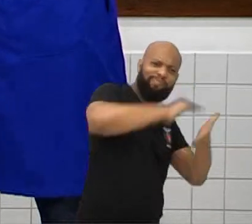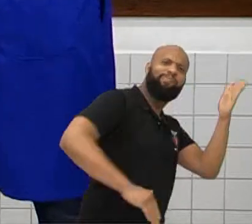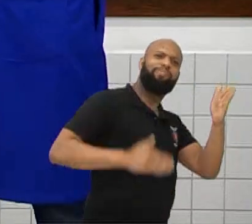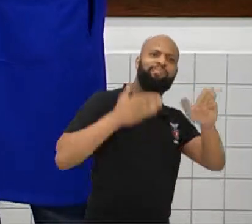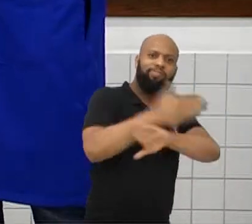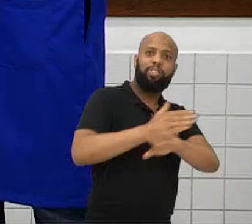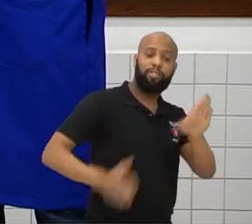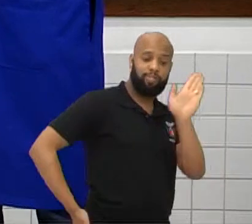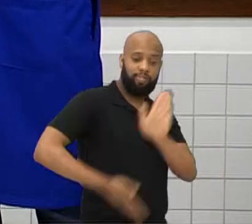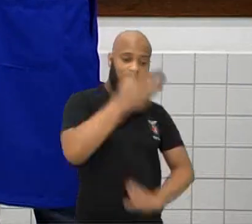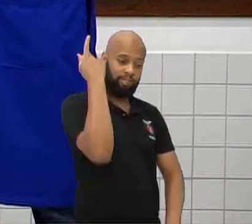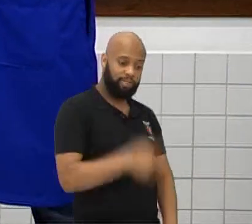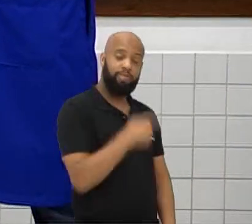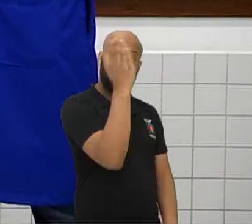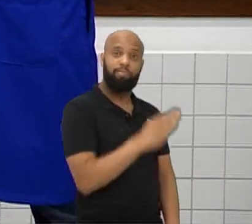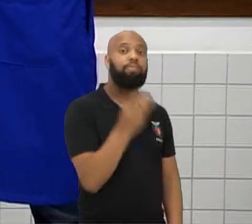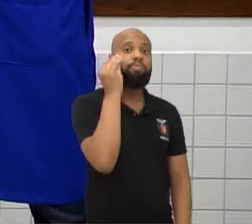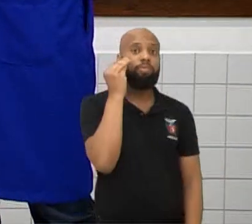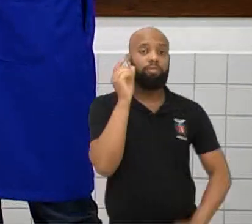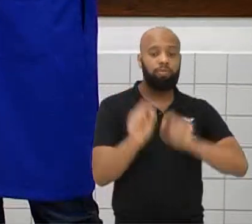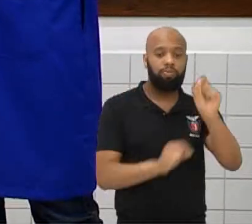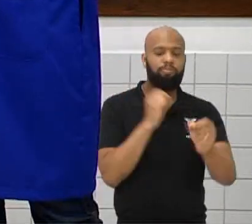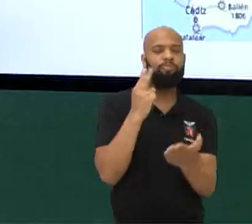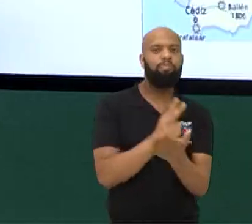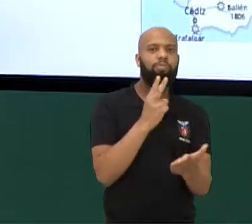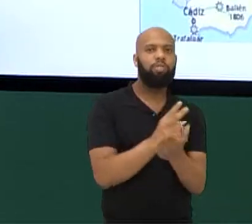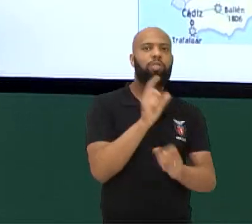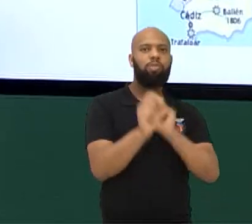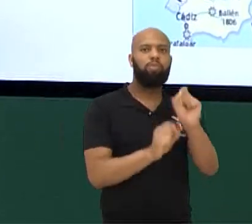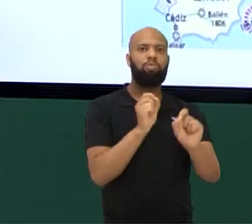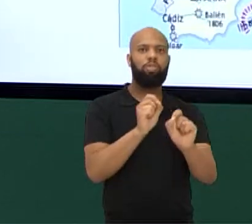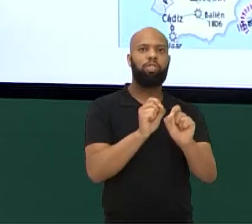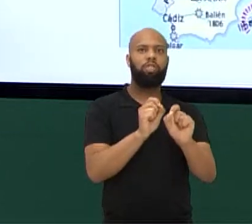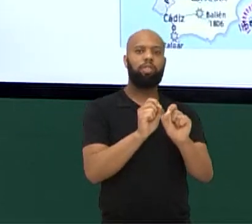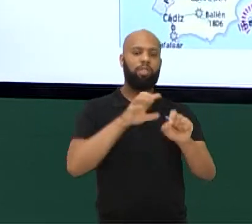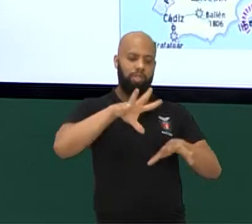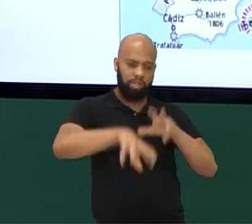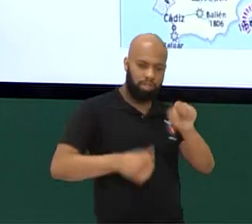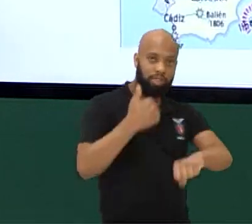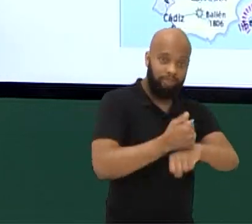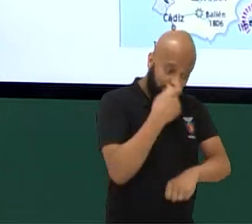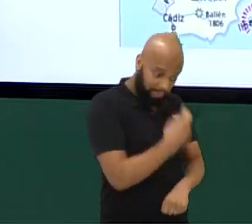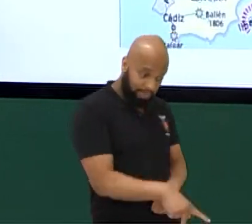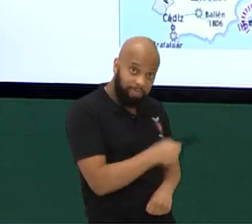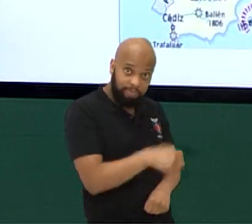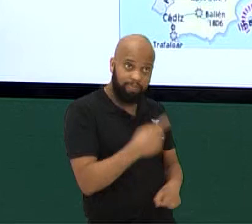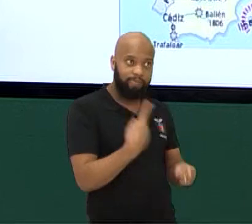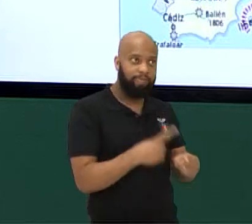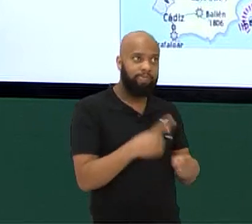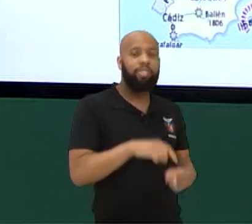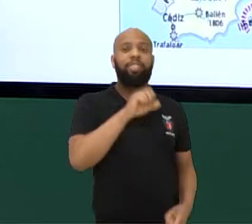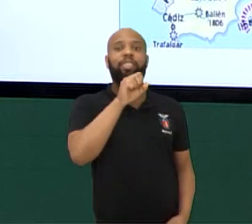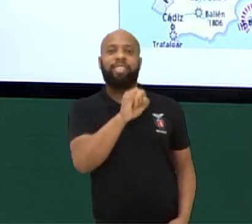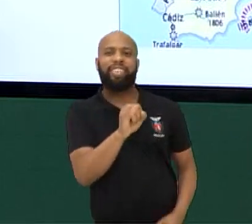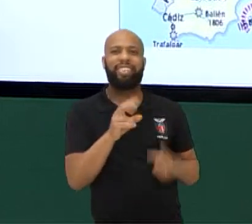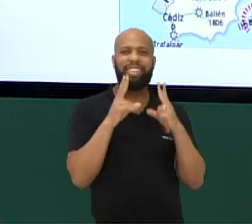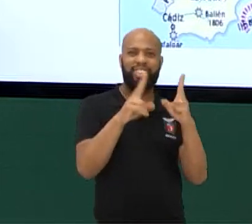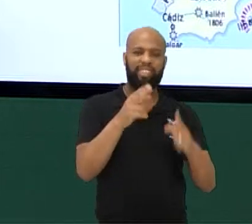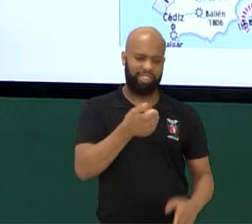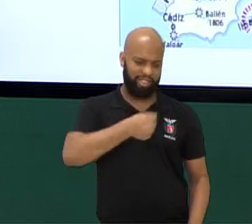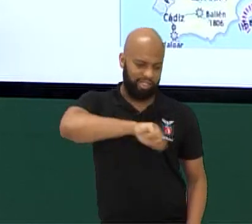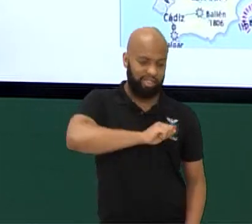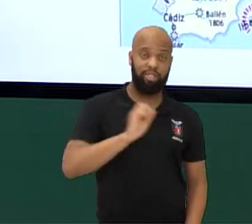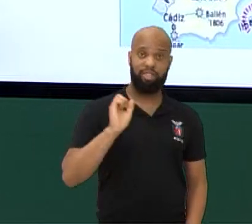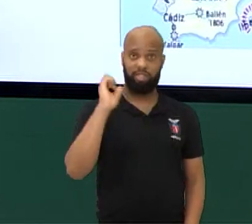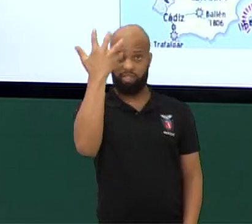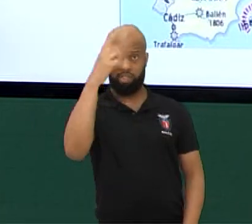e fugiu para o Brasil para tentar manter a sua mais rica colônia. Vai que ele fosse invadido, como aconteceu na Espanha, e daí suas colônias